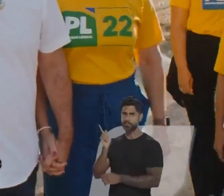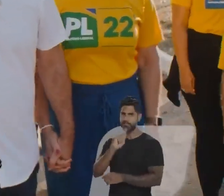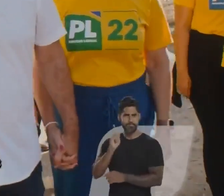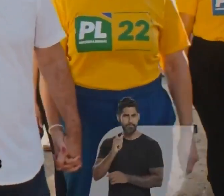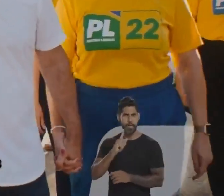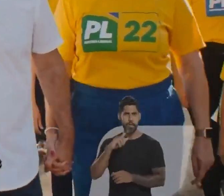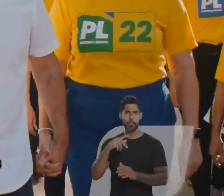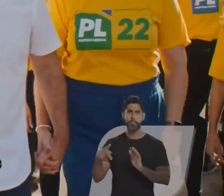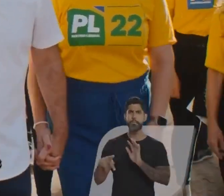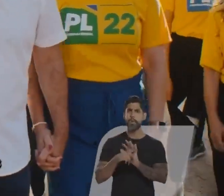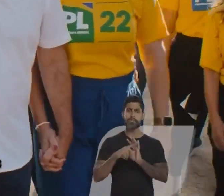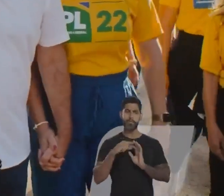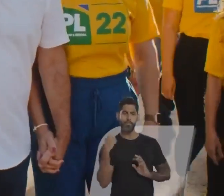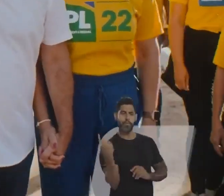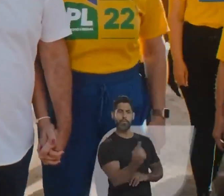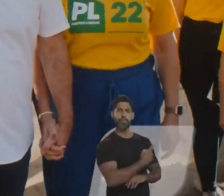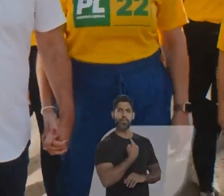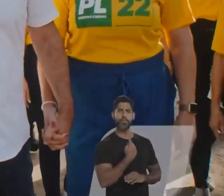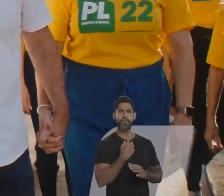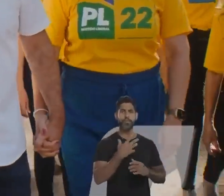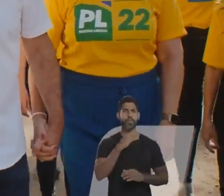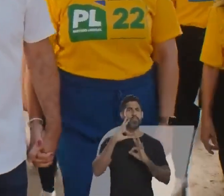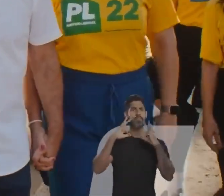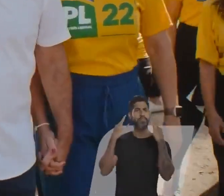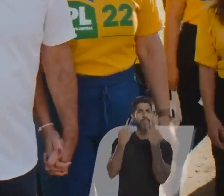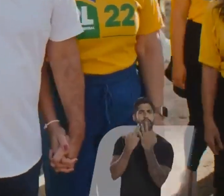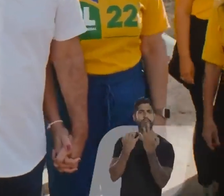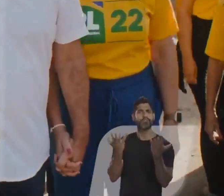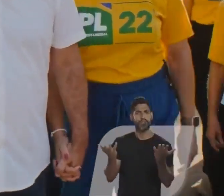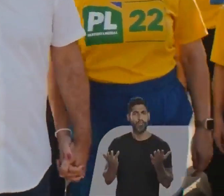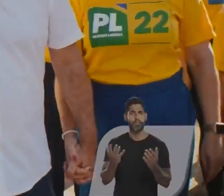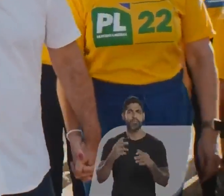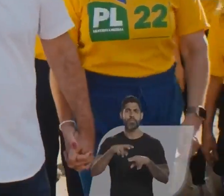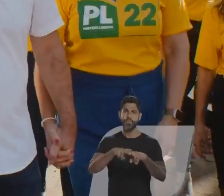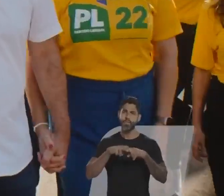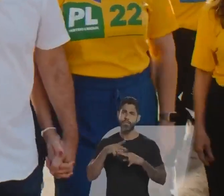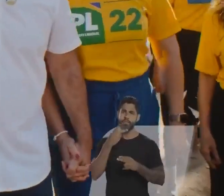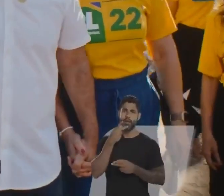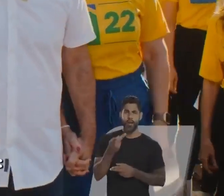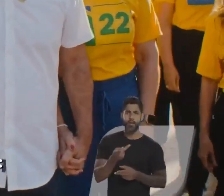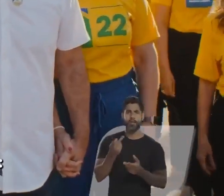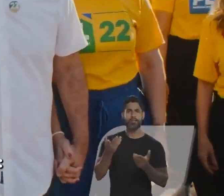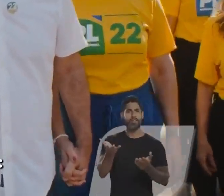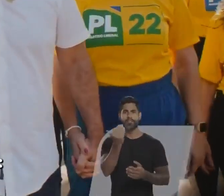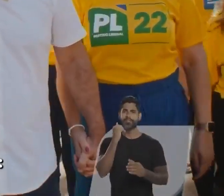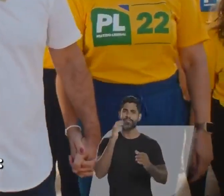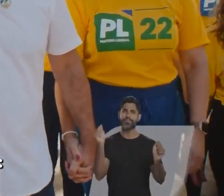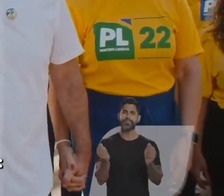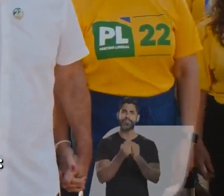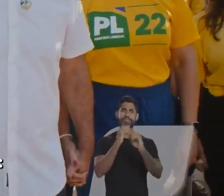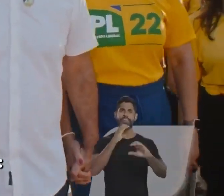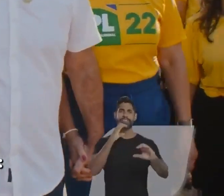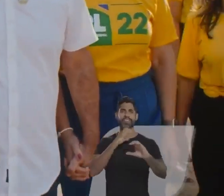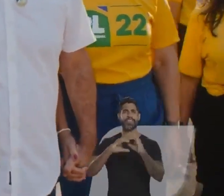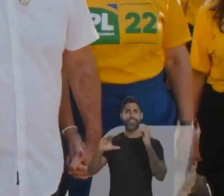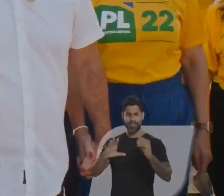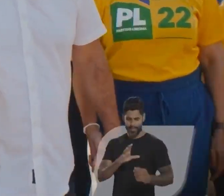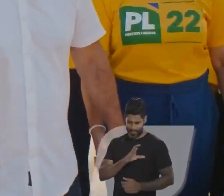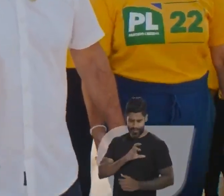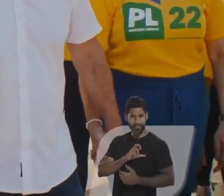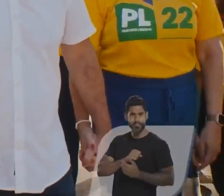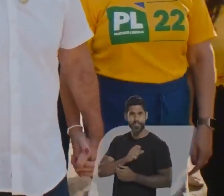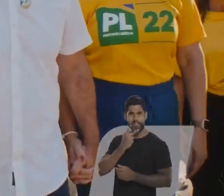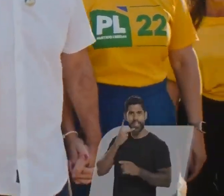Ela pertence a todos nós e às nossas famílias. E é por isso que eu te convido a cantar com esperança. O